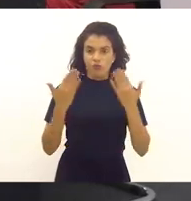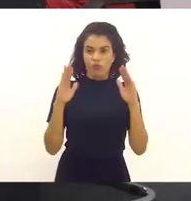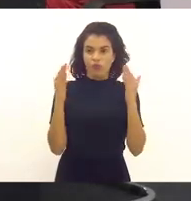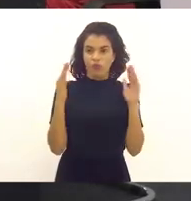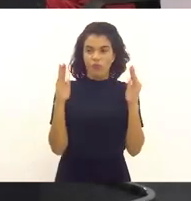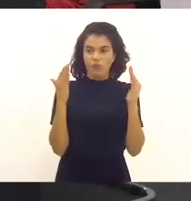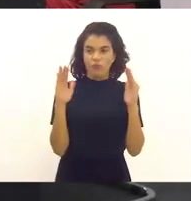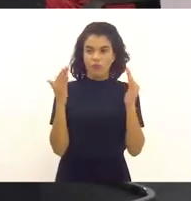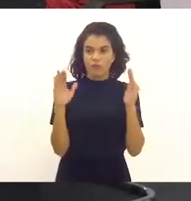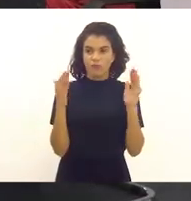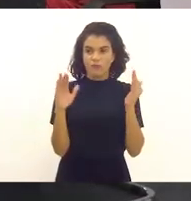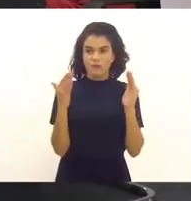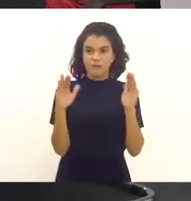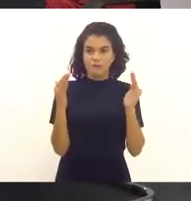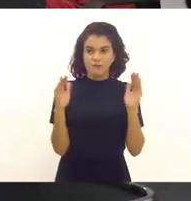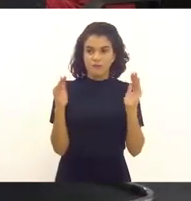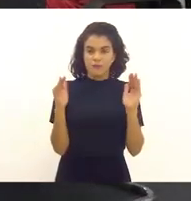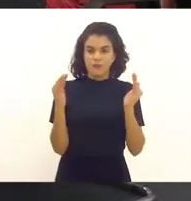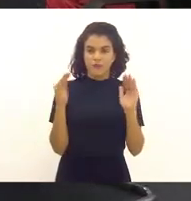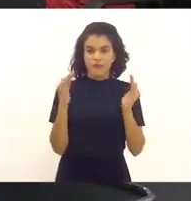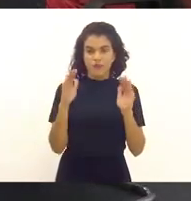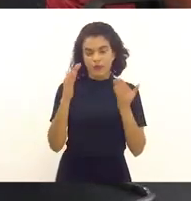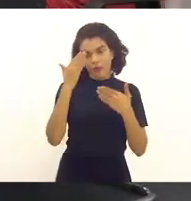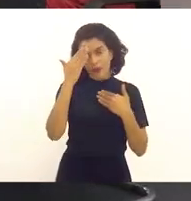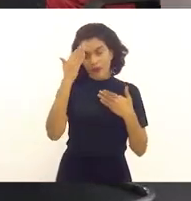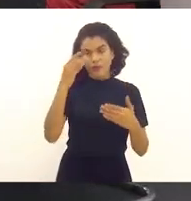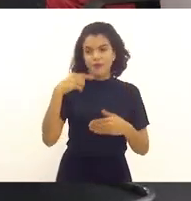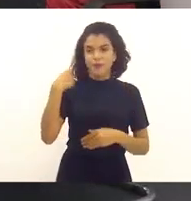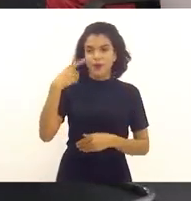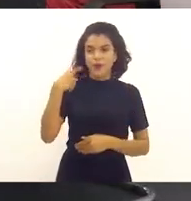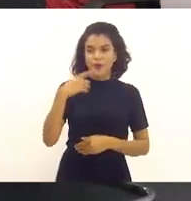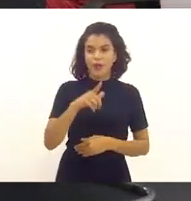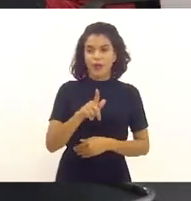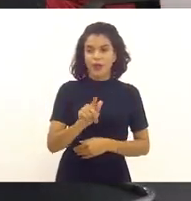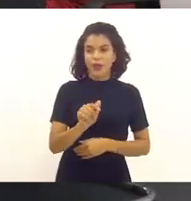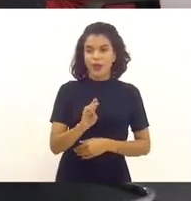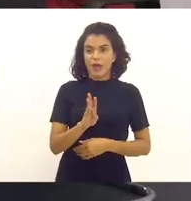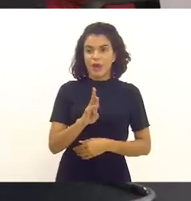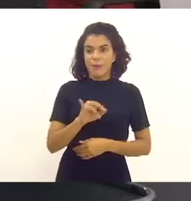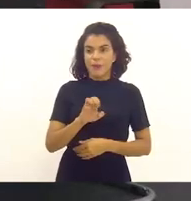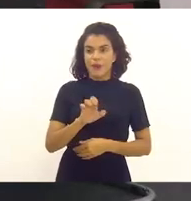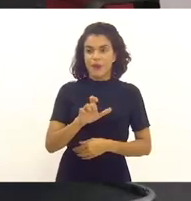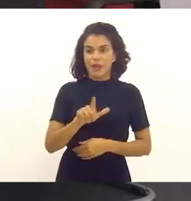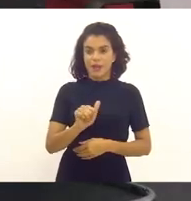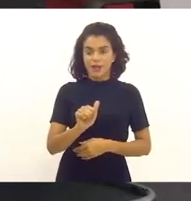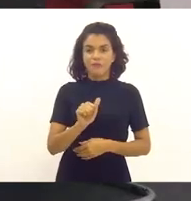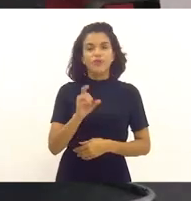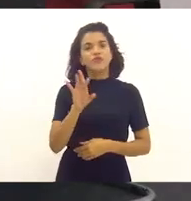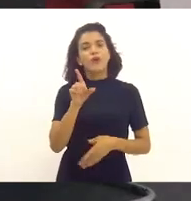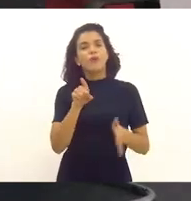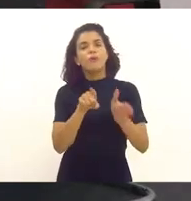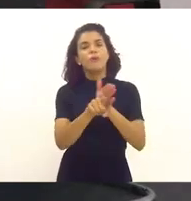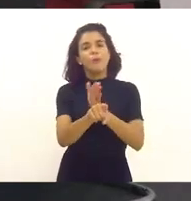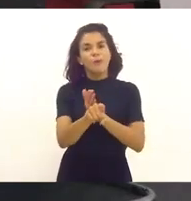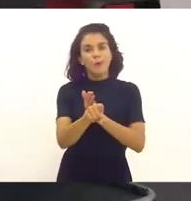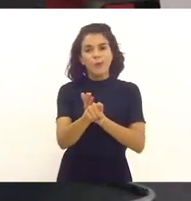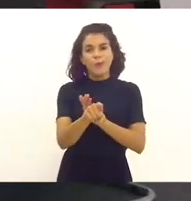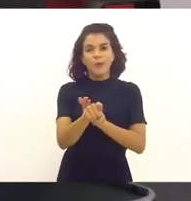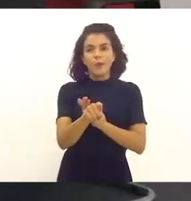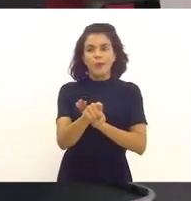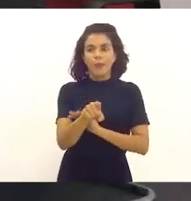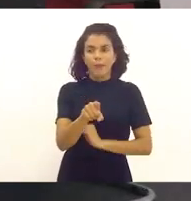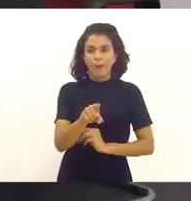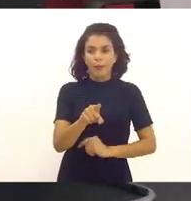muito obrigada Dra Gabriela super importante e e só uma pergunta que eu esqueci de fazer para senhora